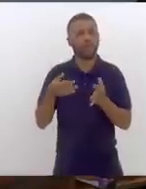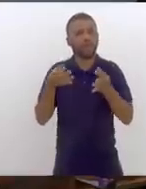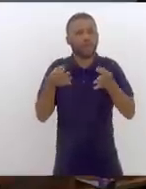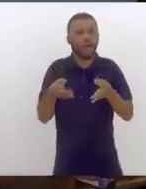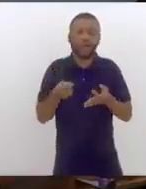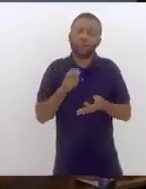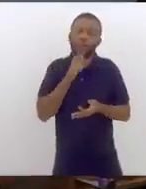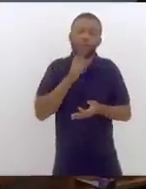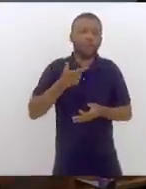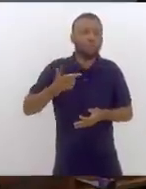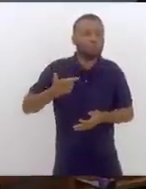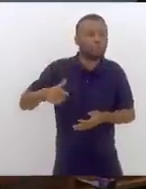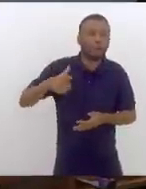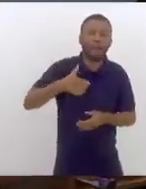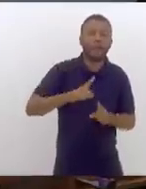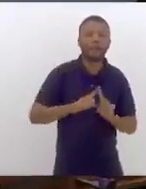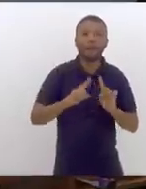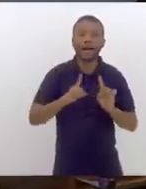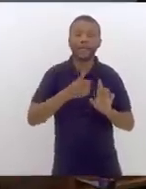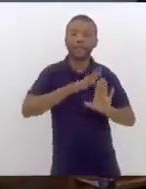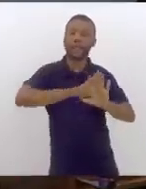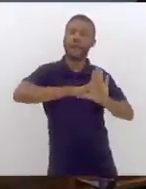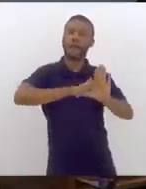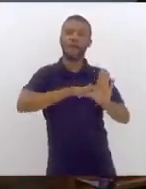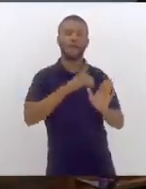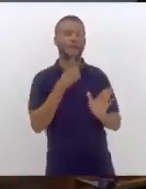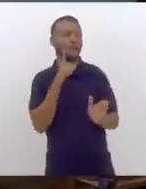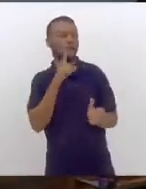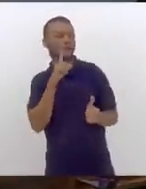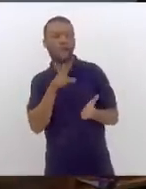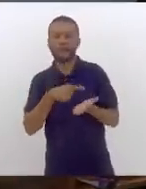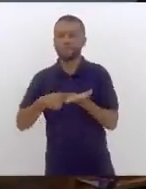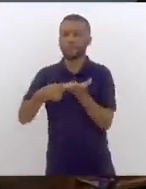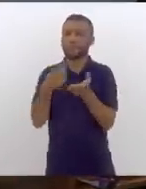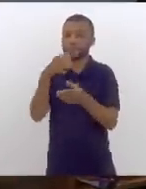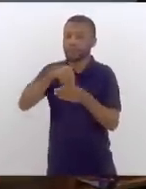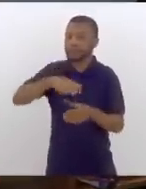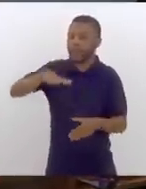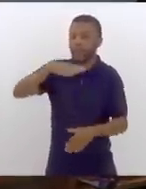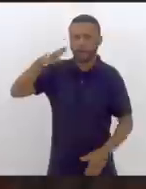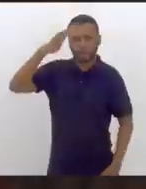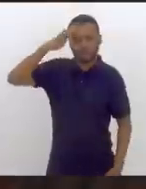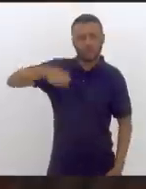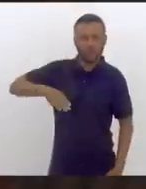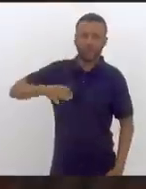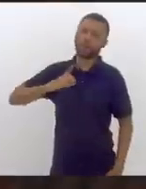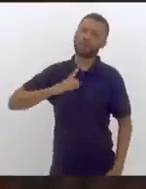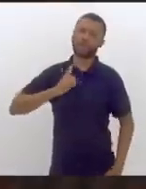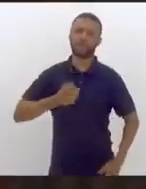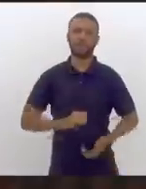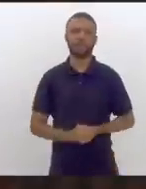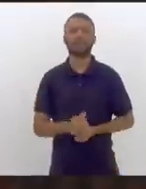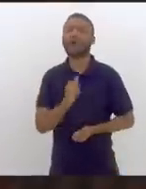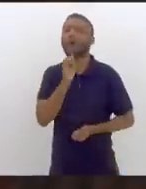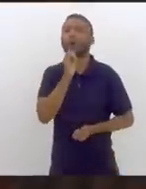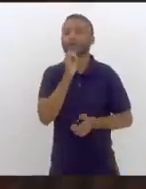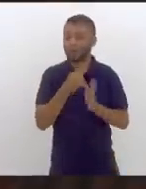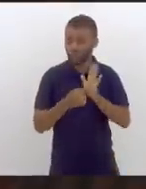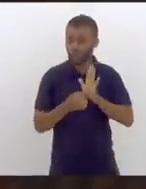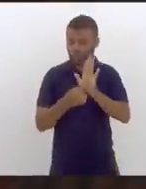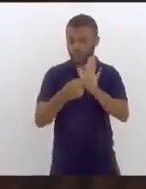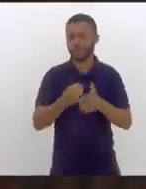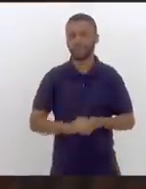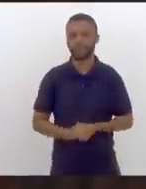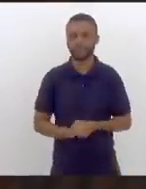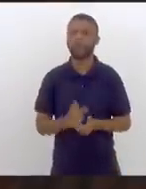existe mas arbitrariedade dentro do militarismo existe tanto é que eu vou dar exemplo para o senhor quando